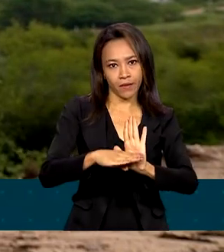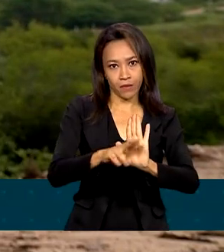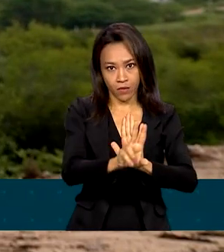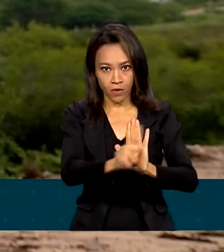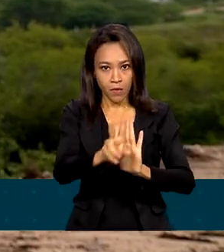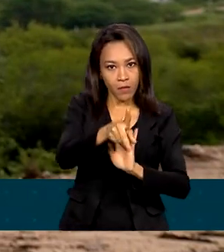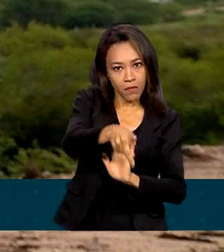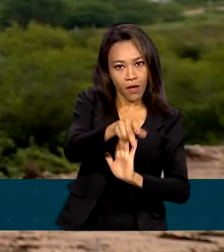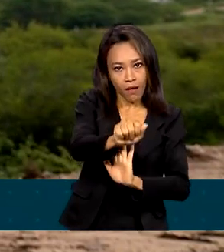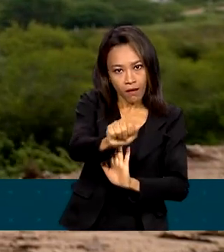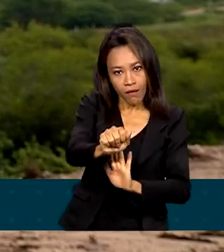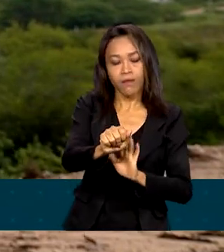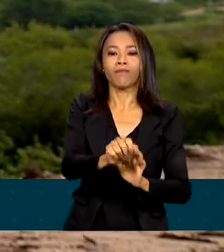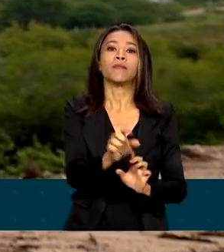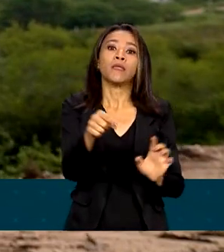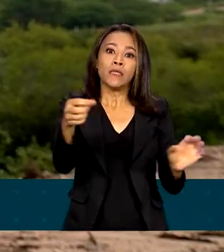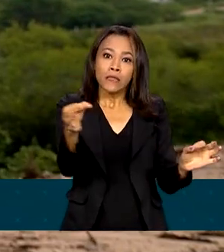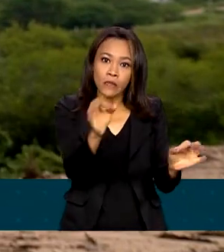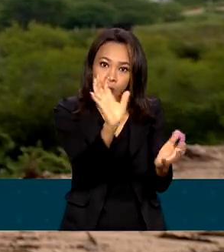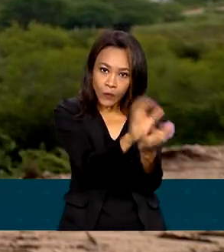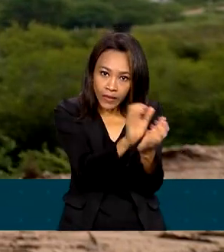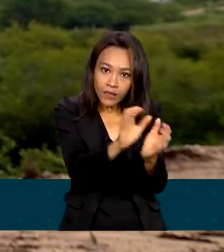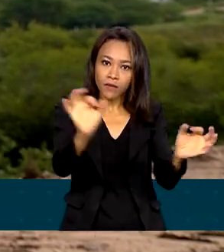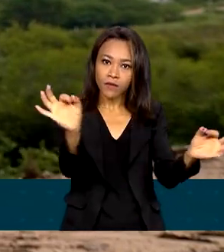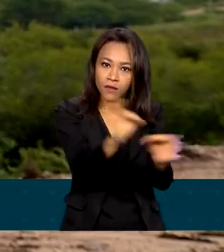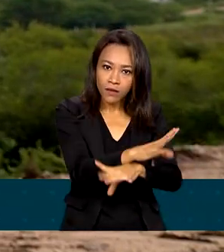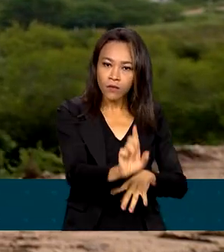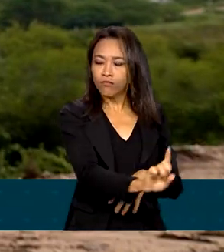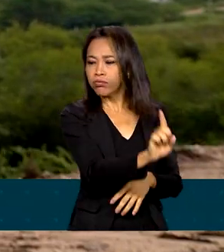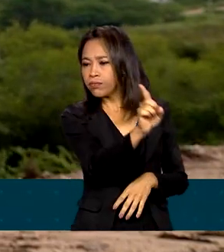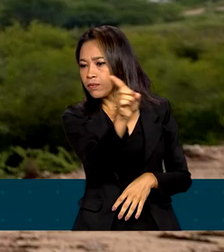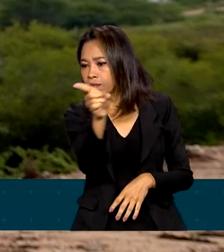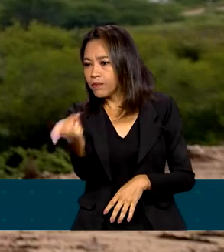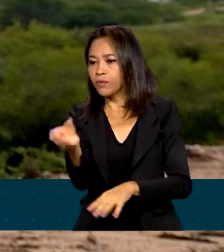de alimentos. Do Recife, o presidente Lula segue para o Rio de